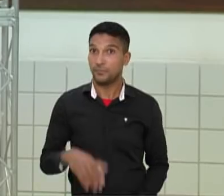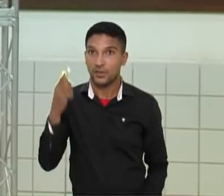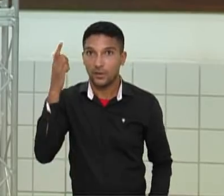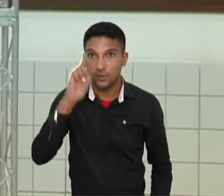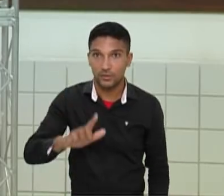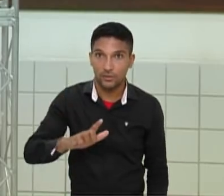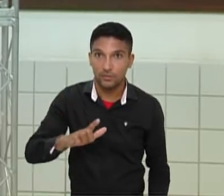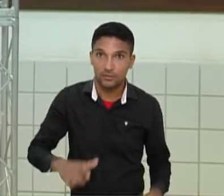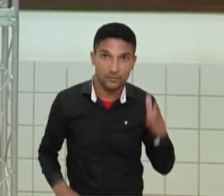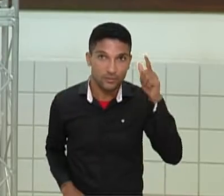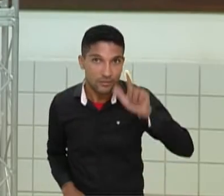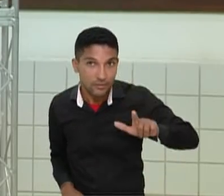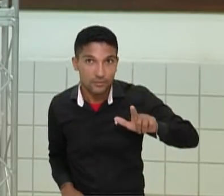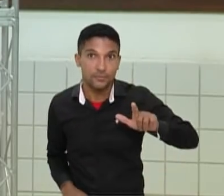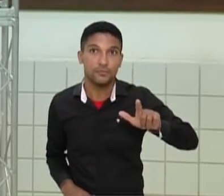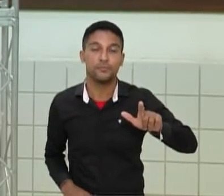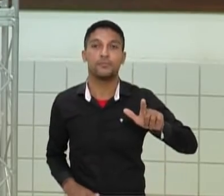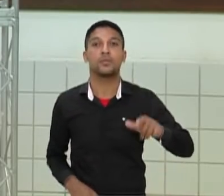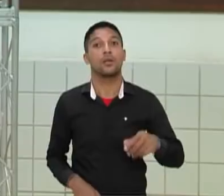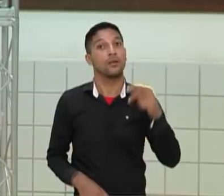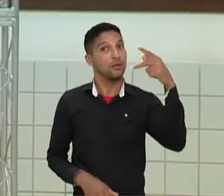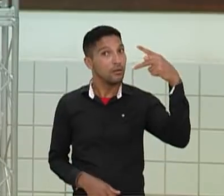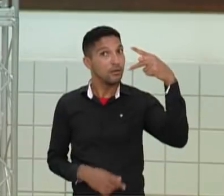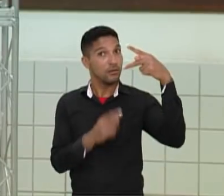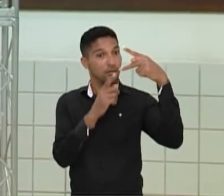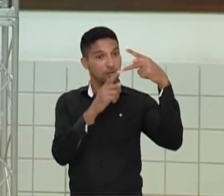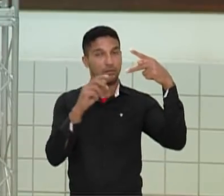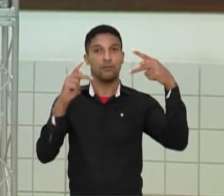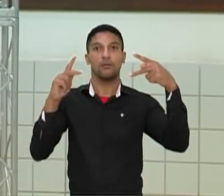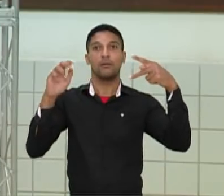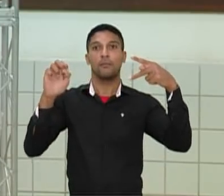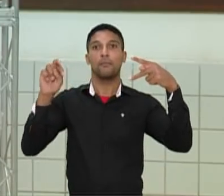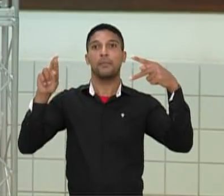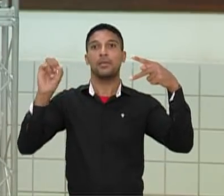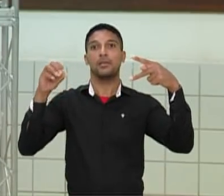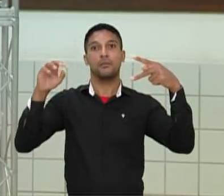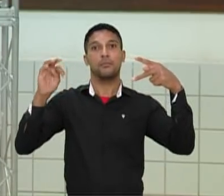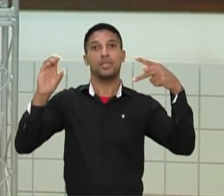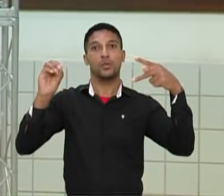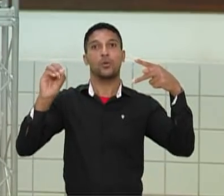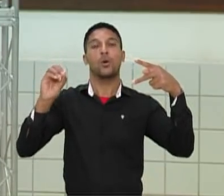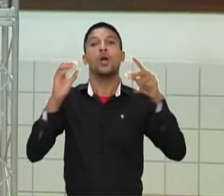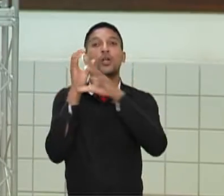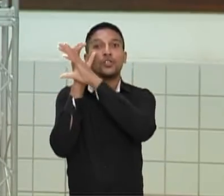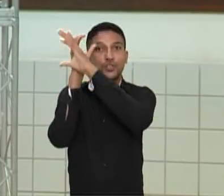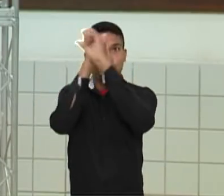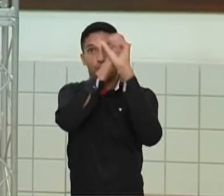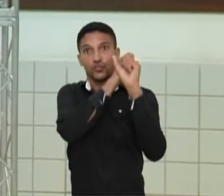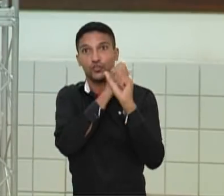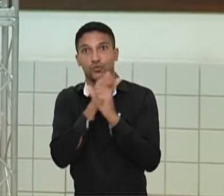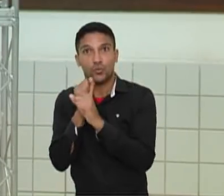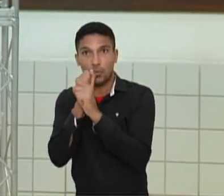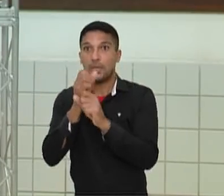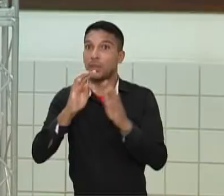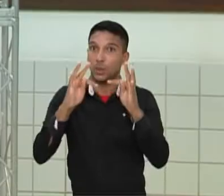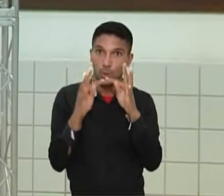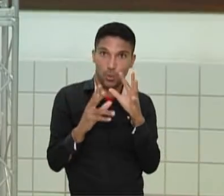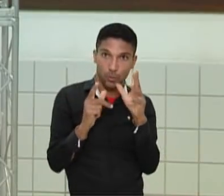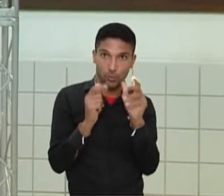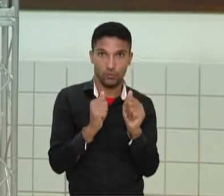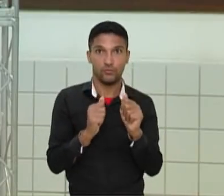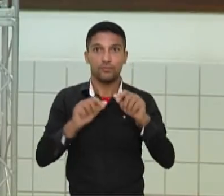Conseguiu determinar? O perímetro é a soma de todos os lados. Então, tem momentos na matemática que não basta você pensar. Você